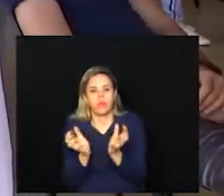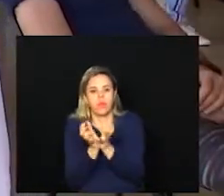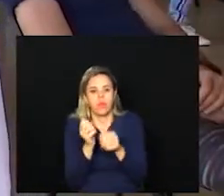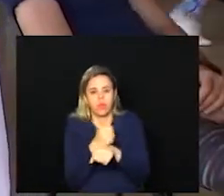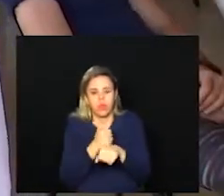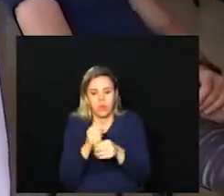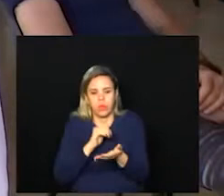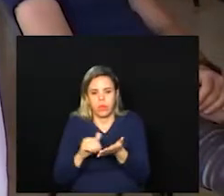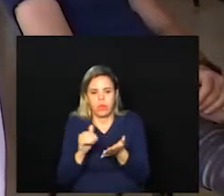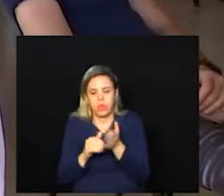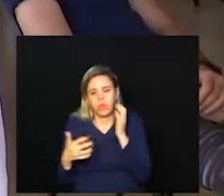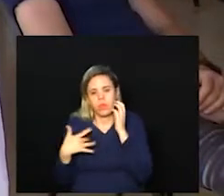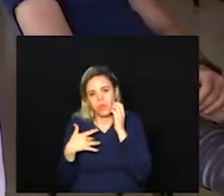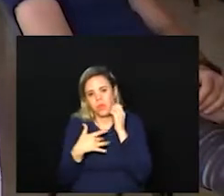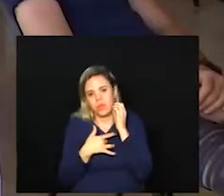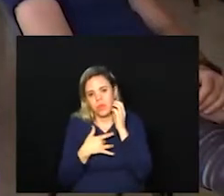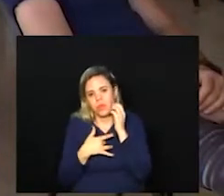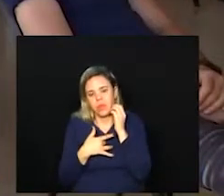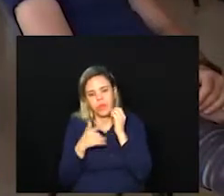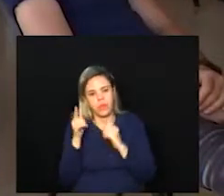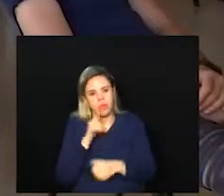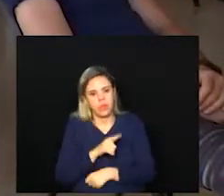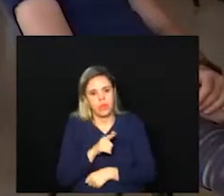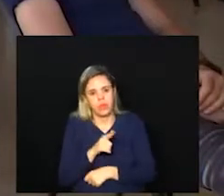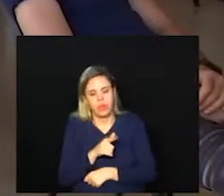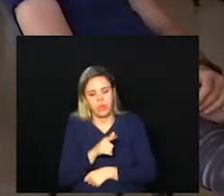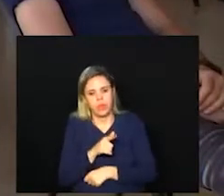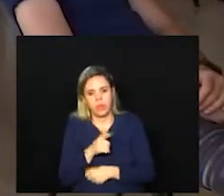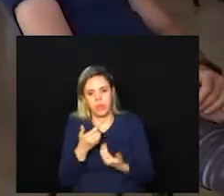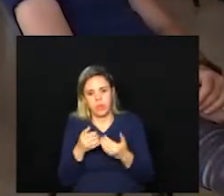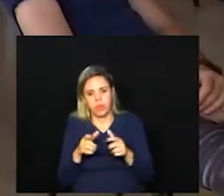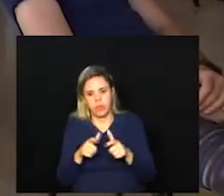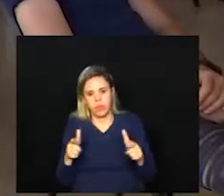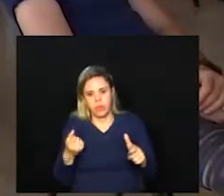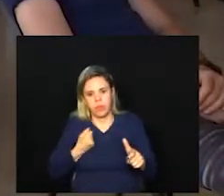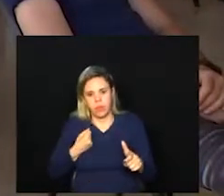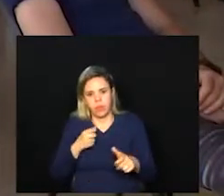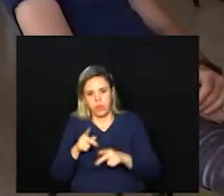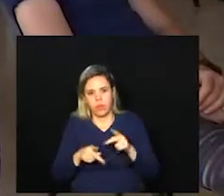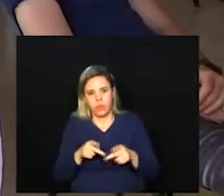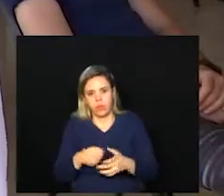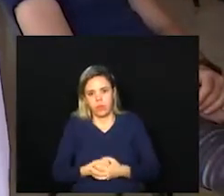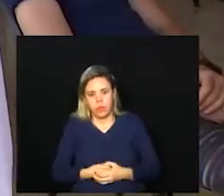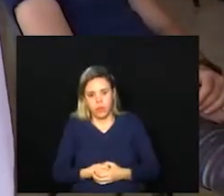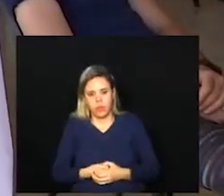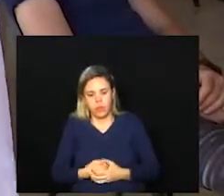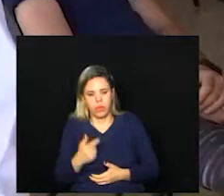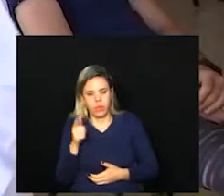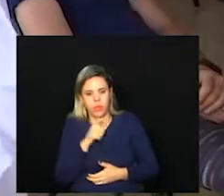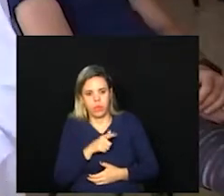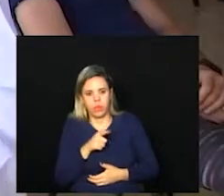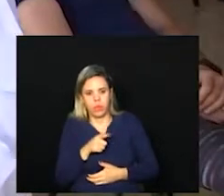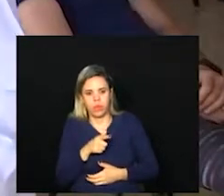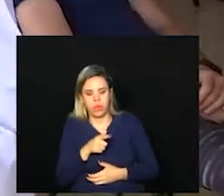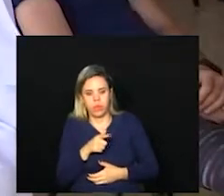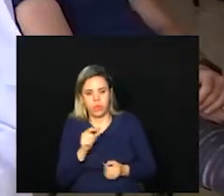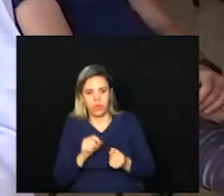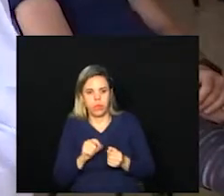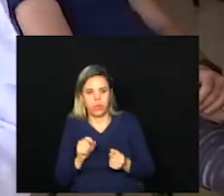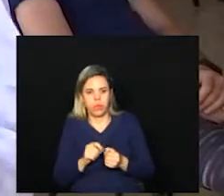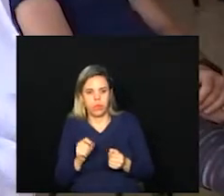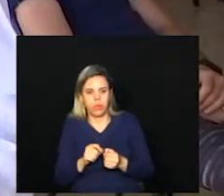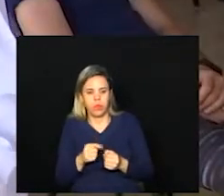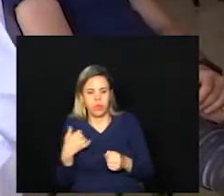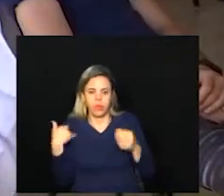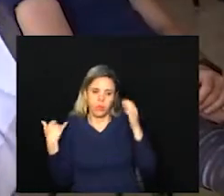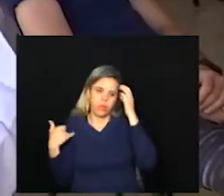da Secretaria de Saúde, a gente consegue abranger um número maior de pessoas, a gente consegue fazer com que uma